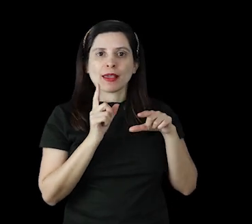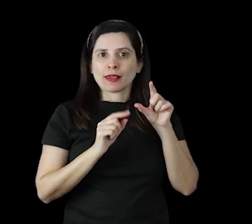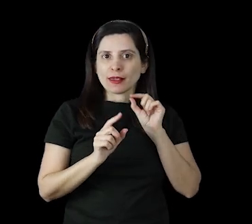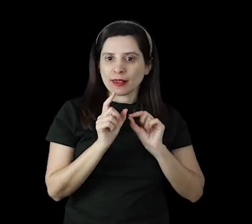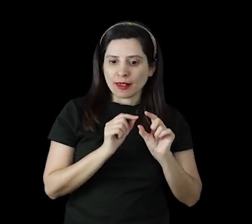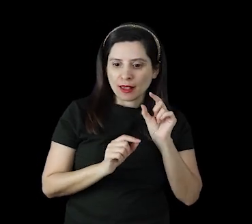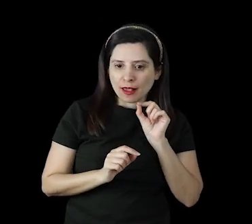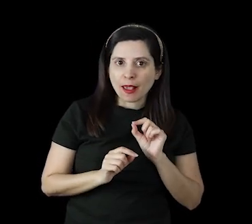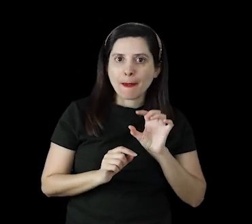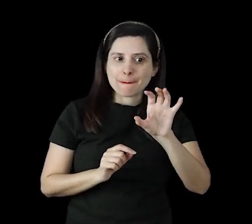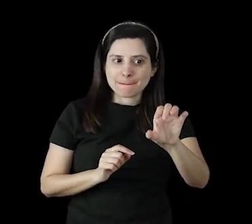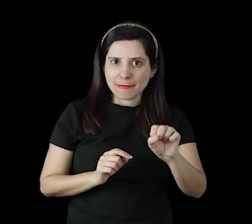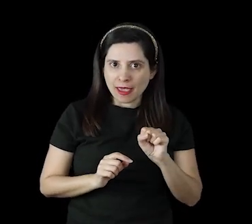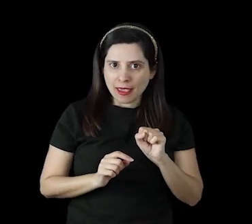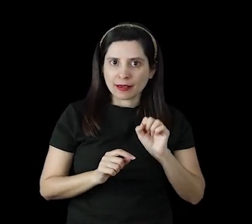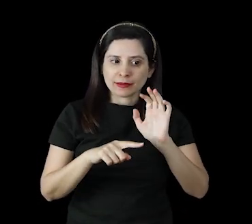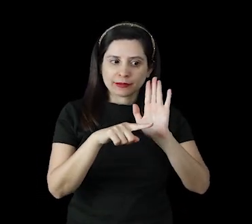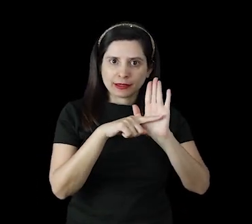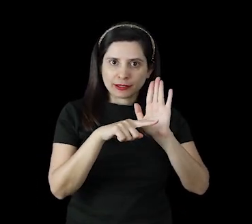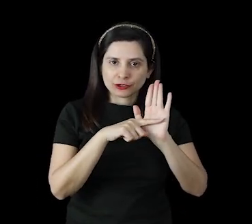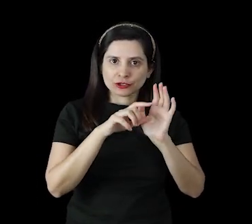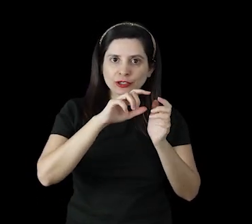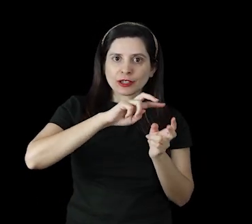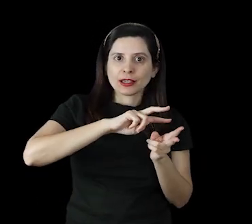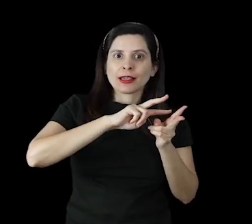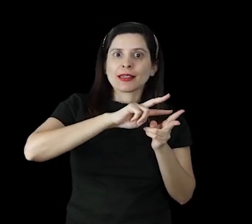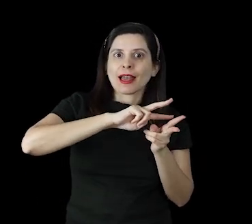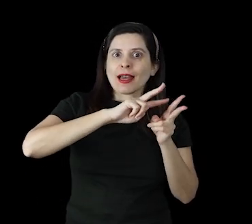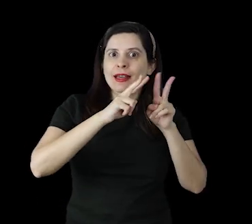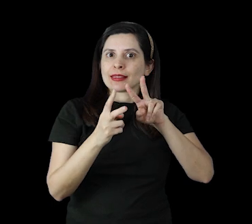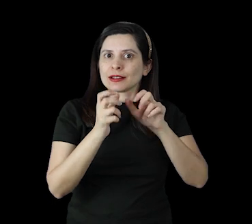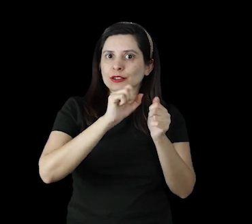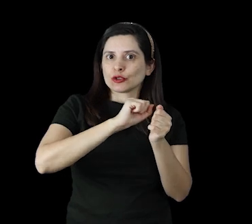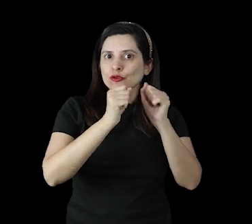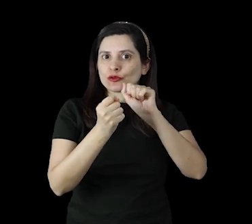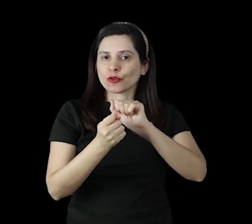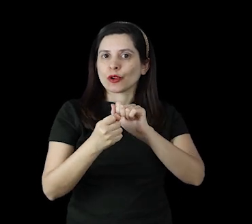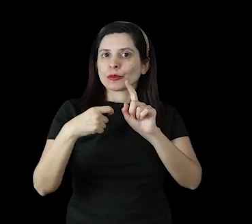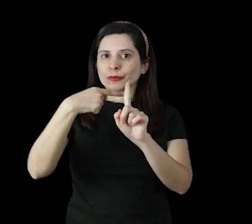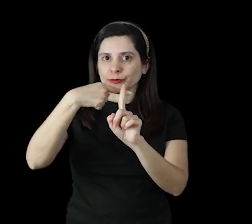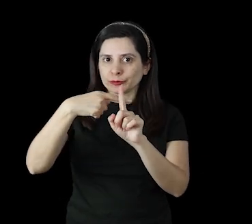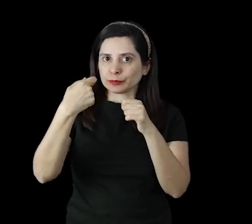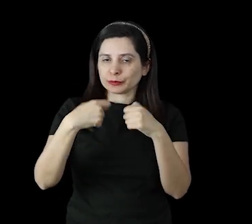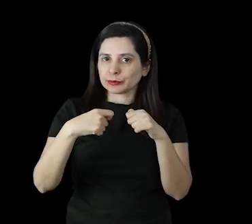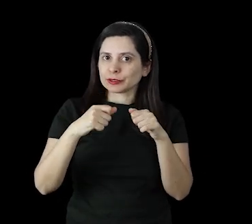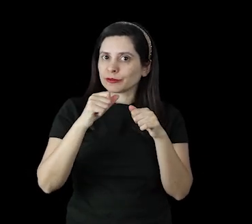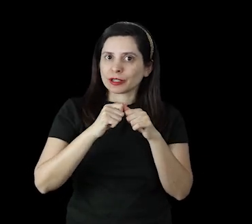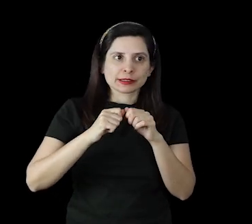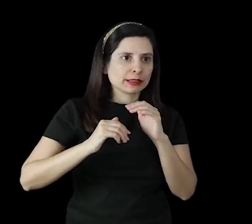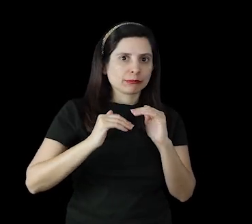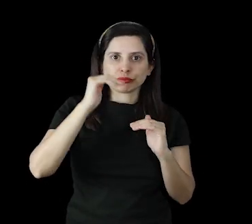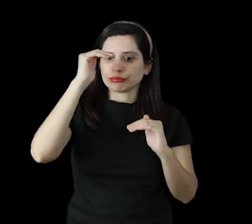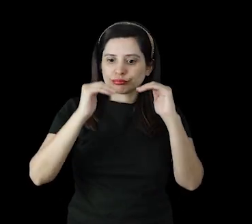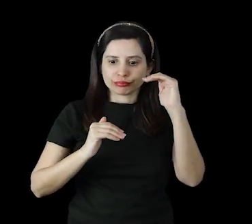você pegar uma característica negativa e transformar em positiva, né? Porque você tem que fazer um super arco, que é um